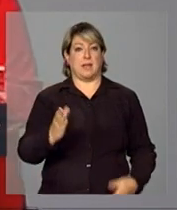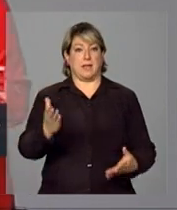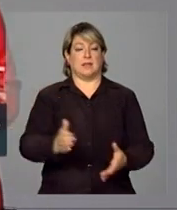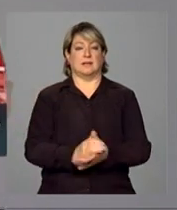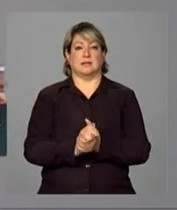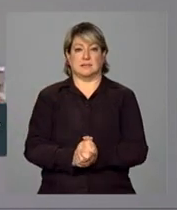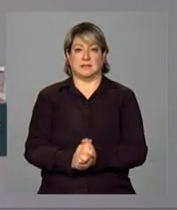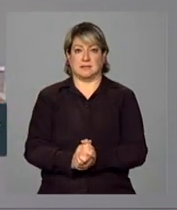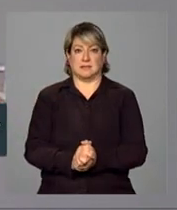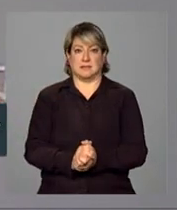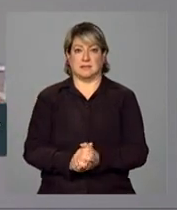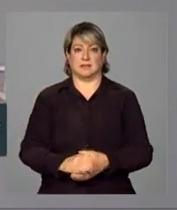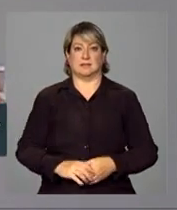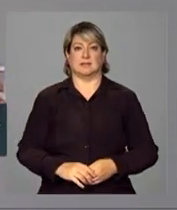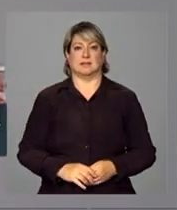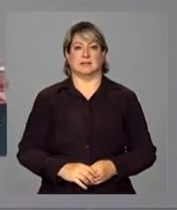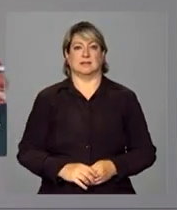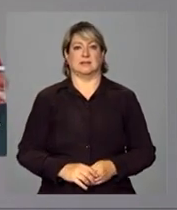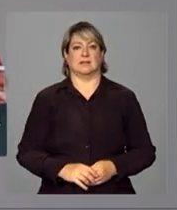Cultura,